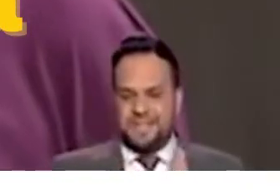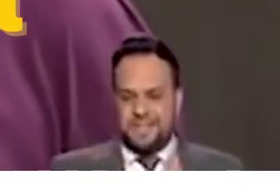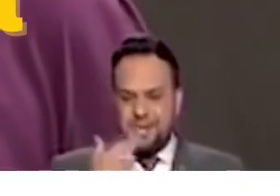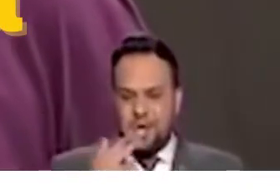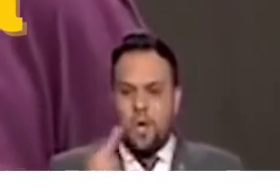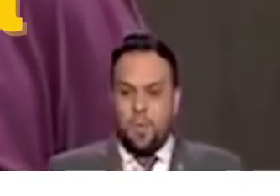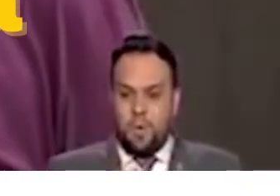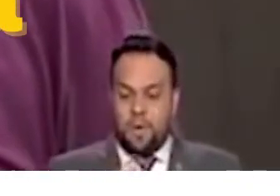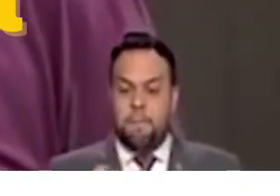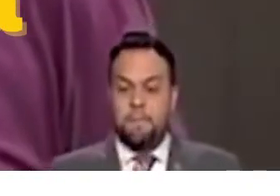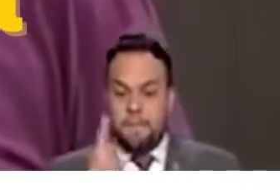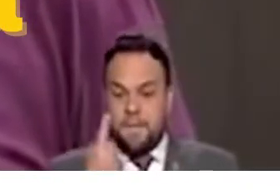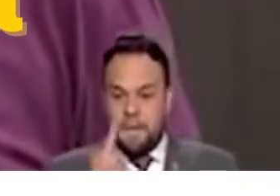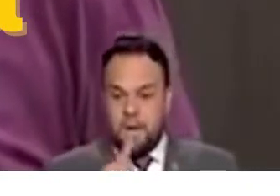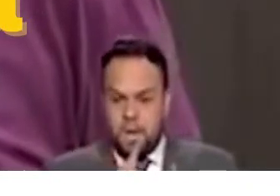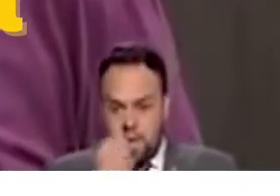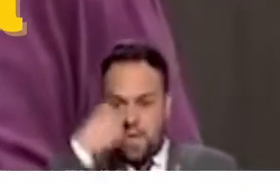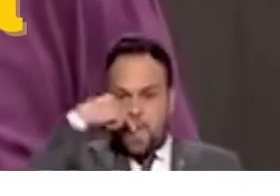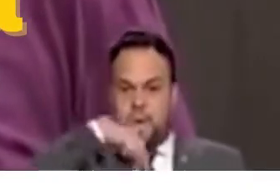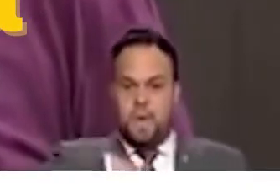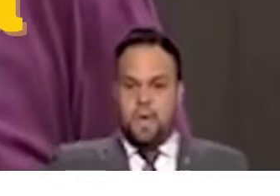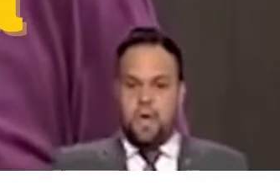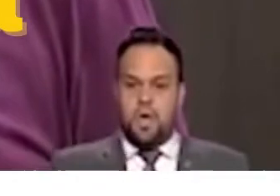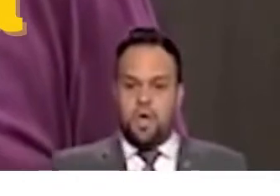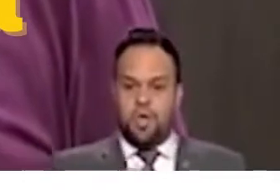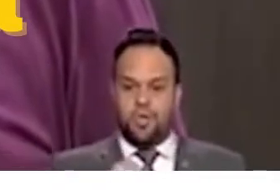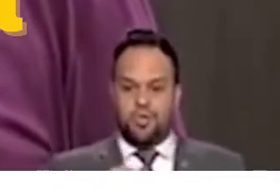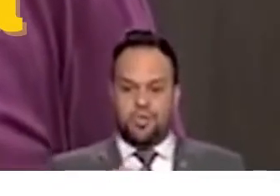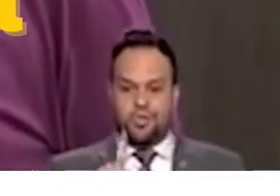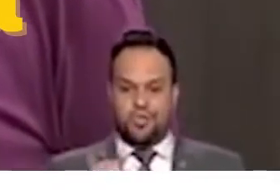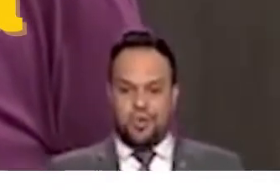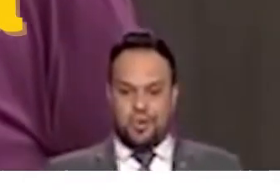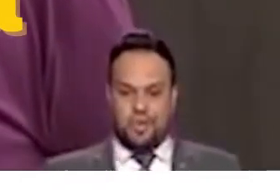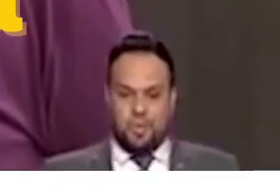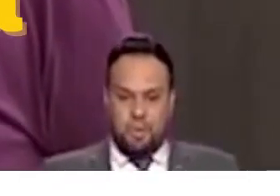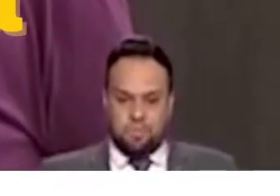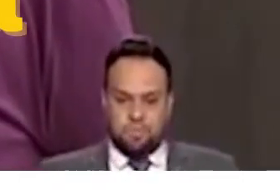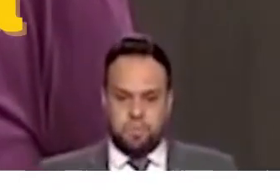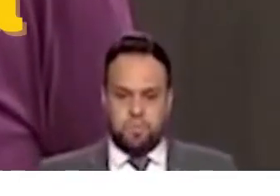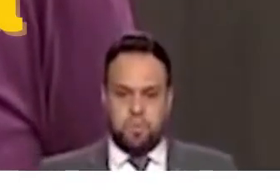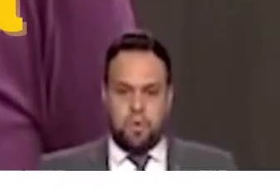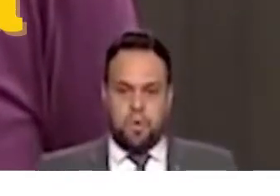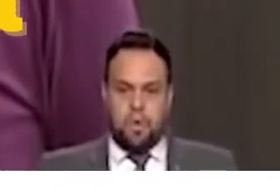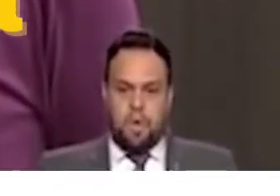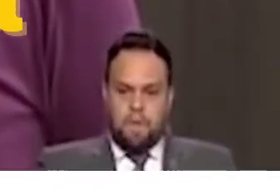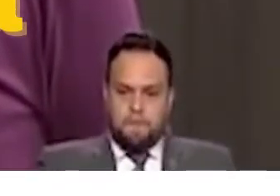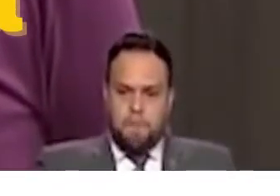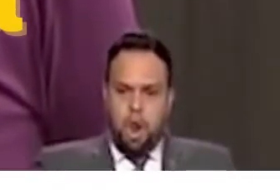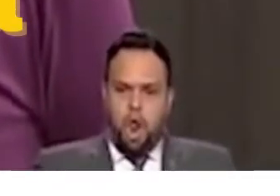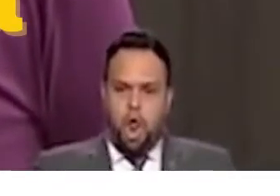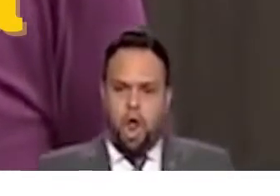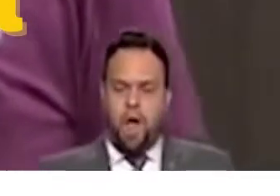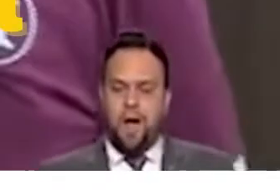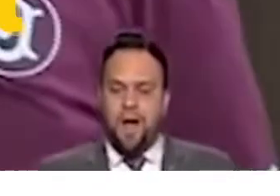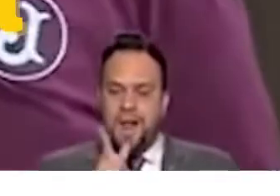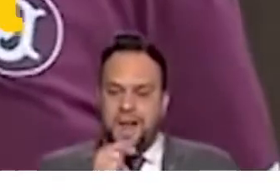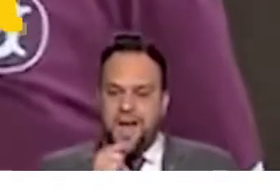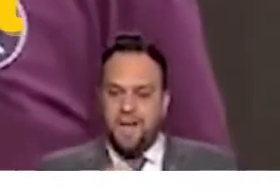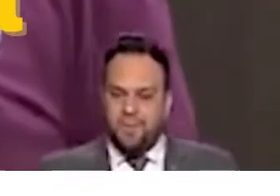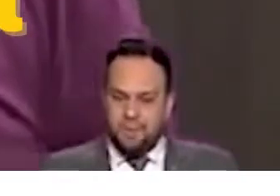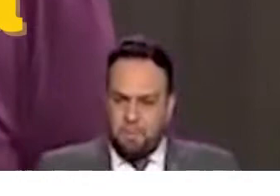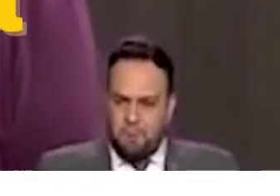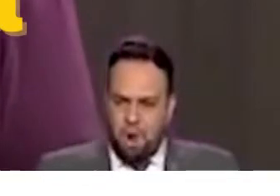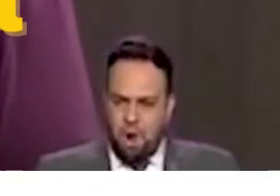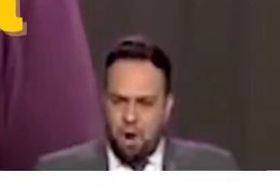sonda gástrica para descomprimir o estômago, saiu um grande volume de líquido do estômago. O estômago